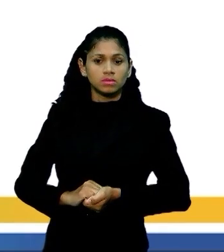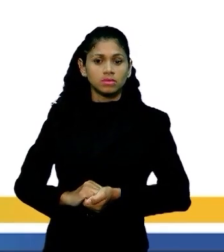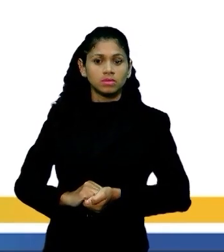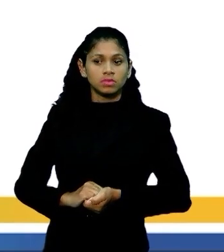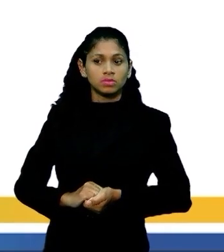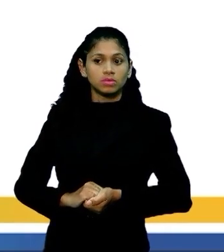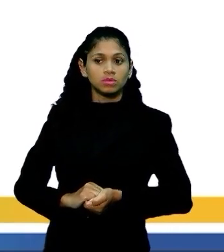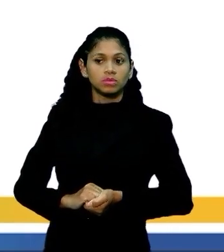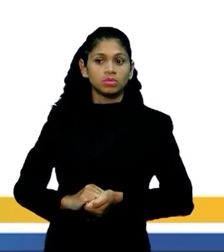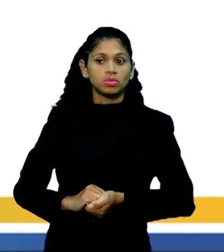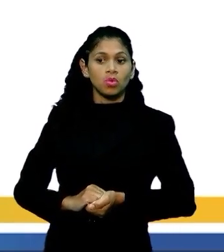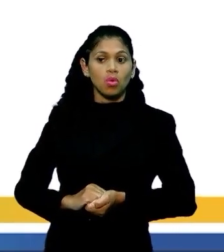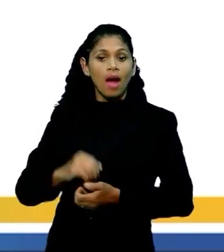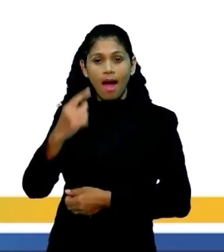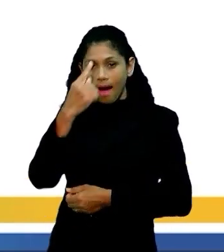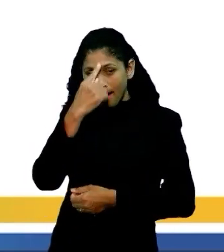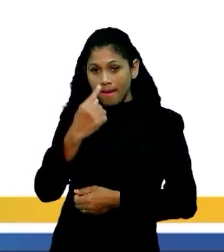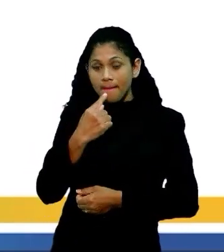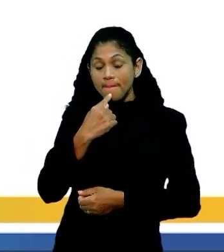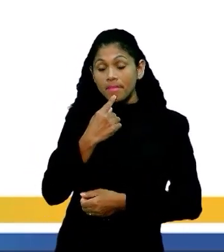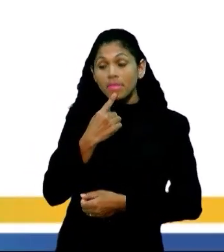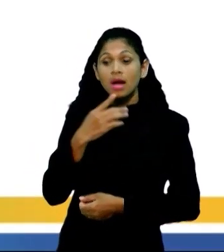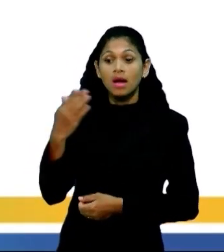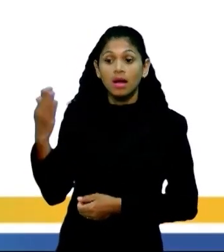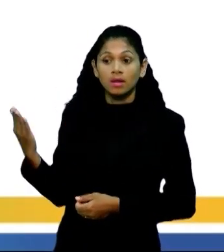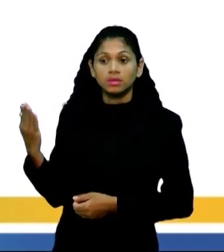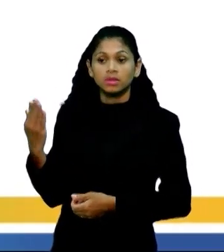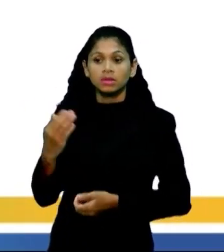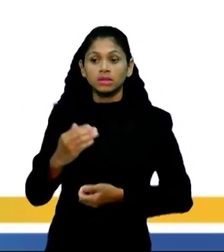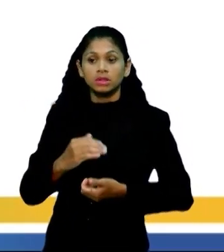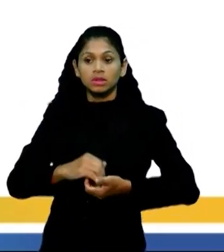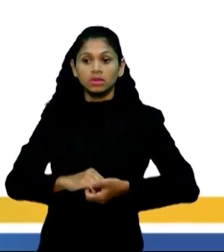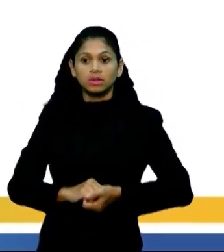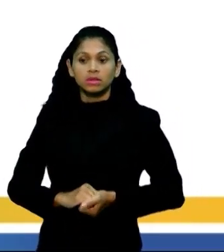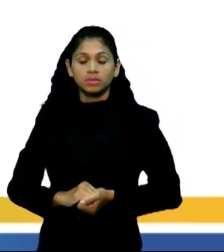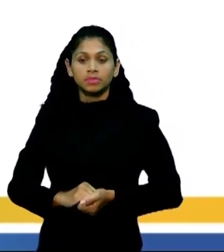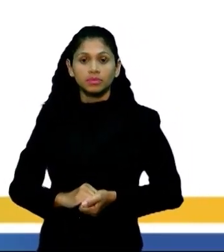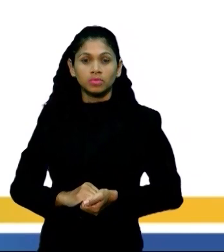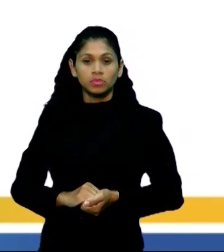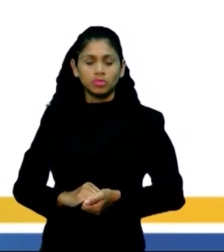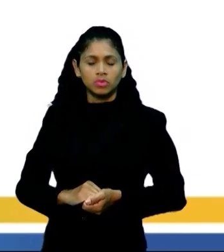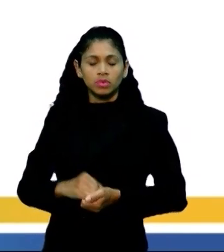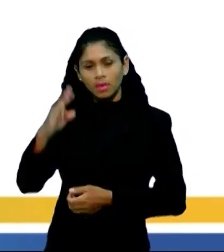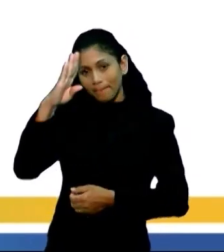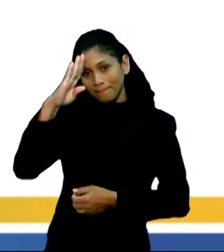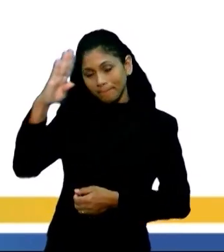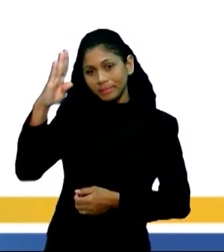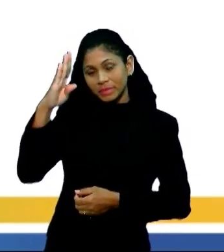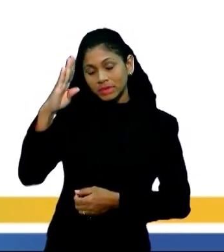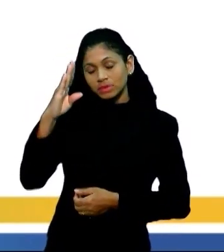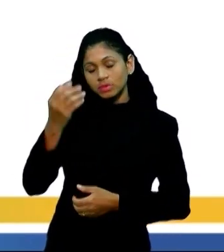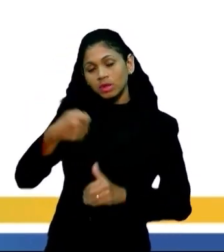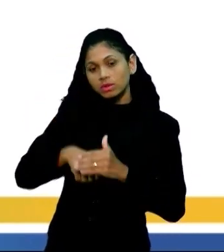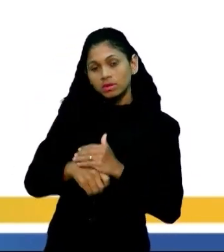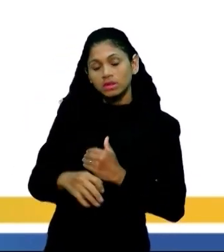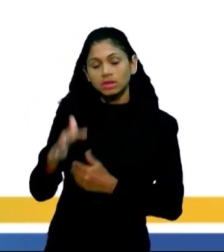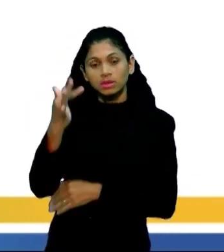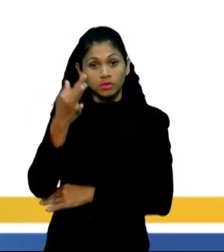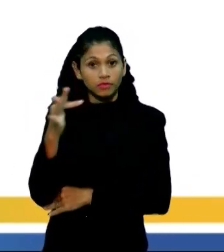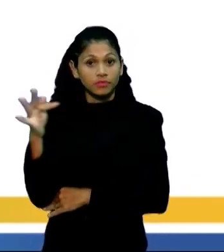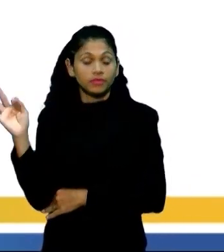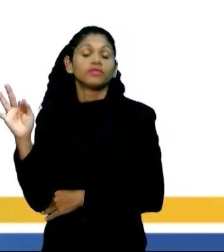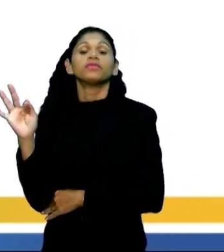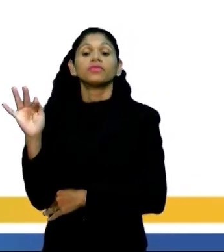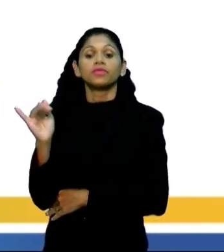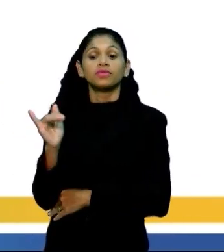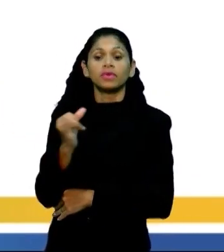direcionamento do que a gente efetivamente vai utilizar o Enem Ó uma das principais formas de ingresso em universidades e institutos federais de